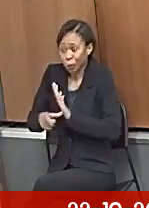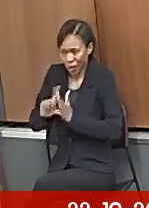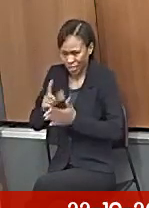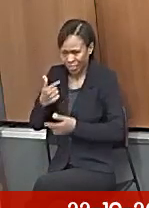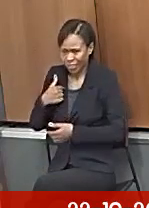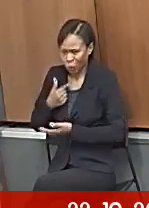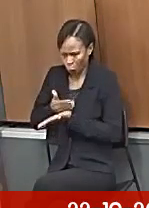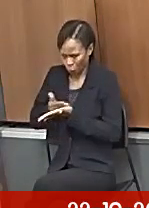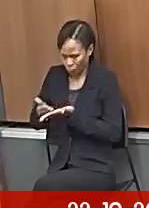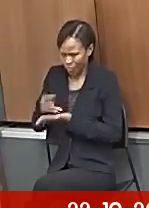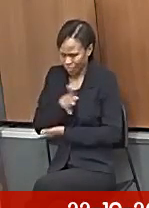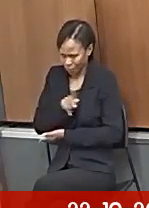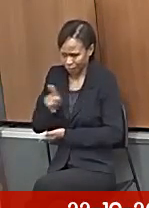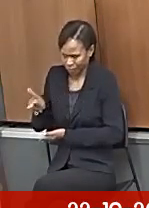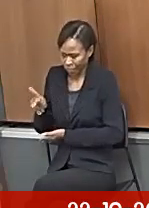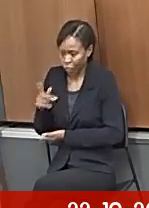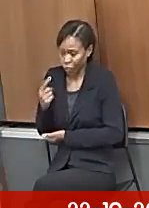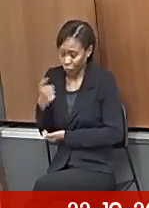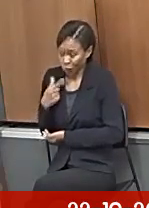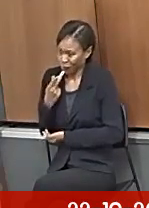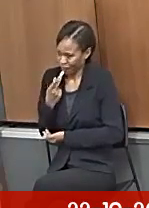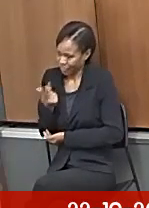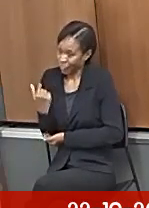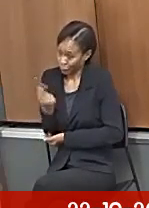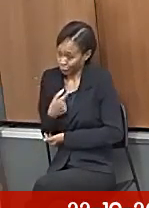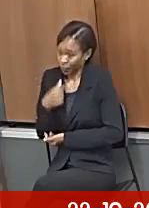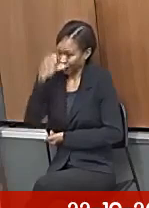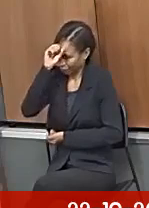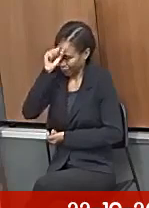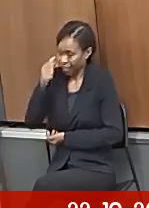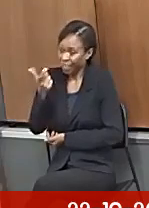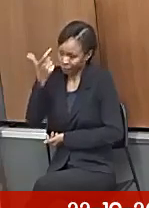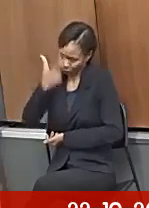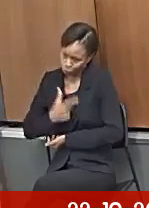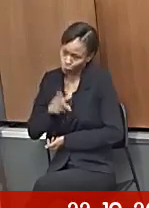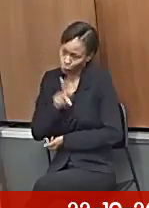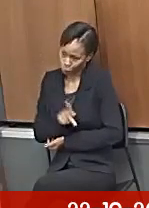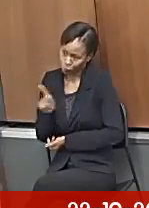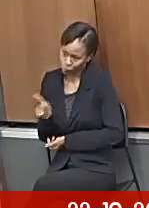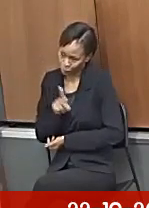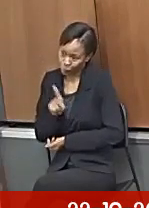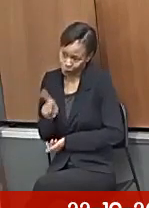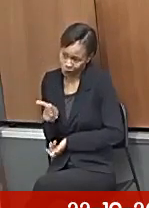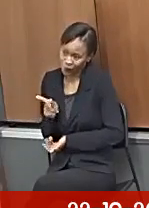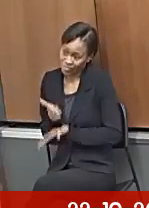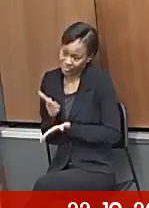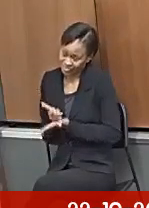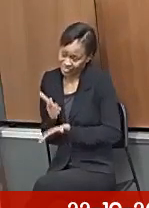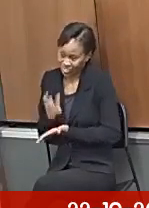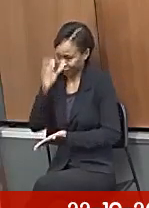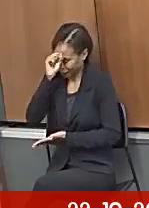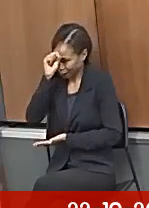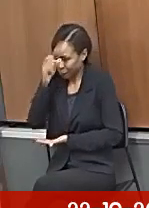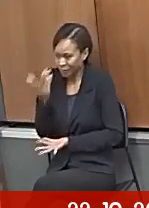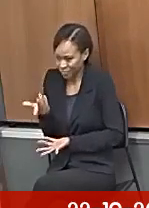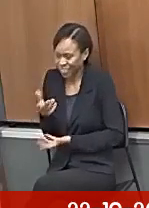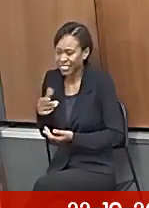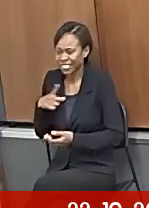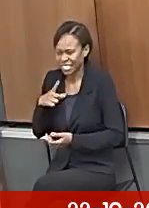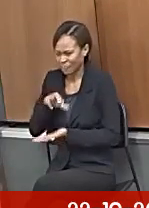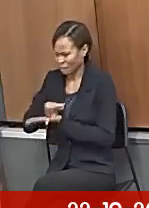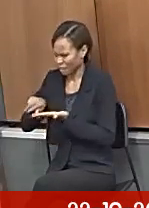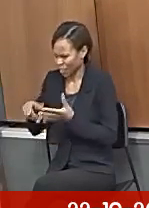presidência, que a gente está aqui em aprendizado, né? Apesar de ser professor, o professor é um eterno aprendiz, aqui só tem professores na comissão,